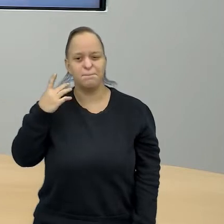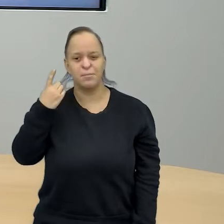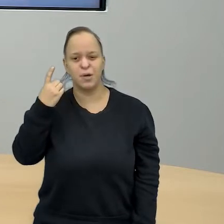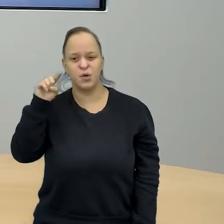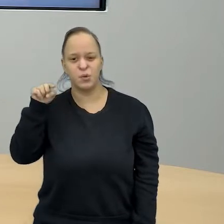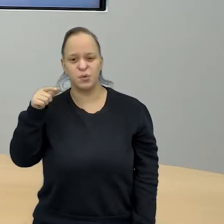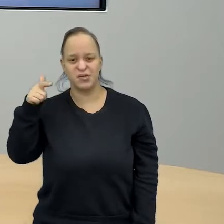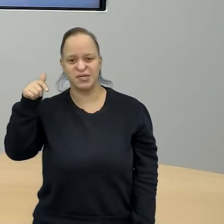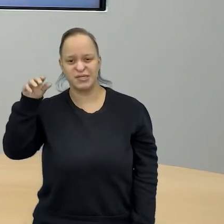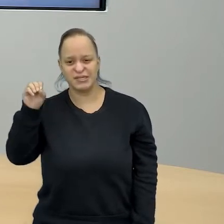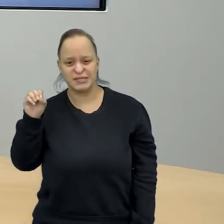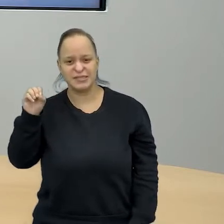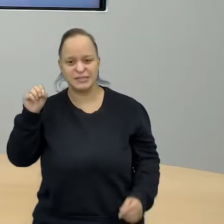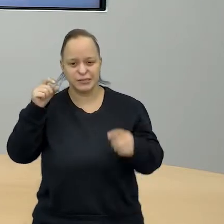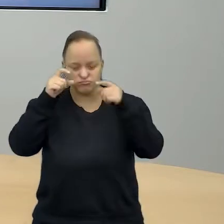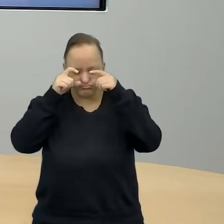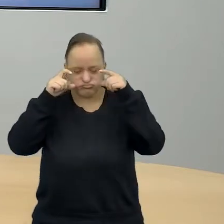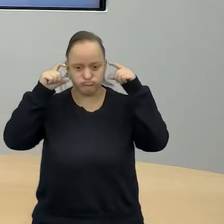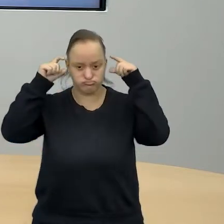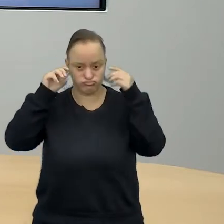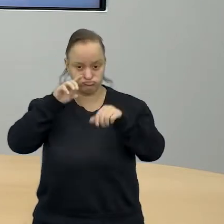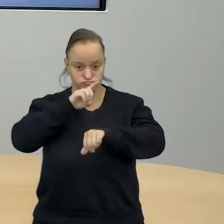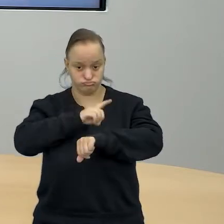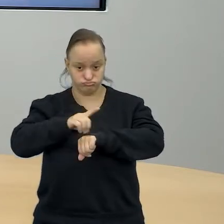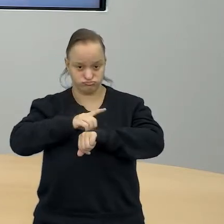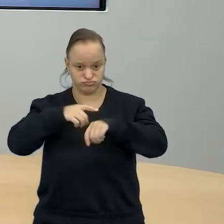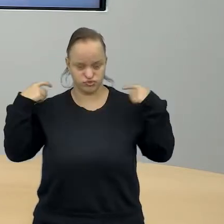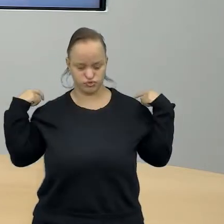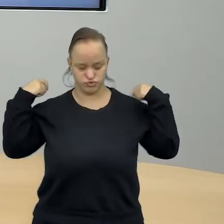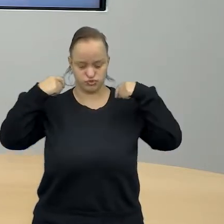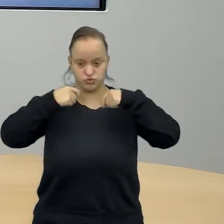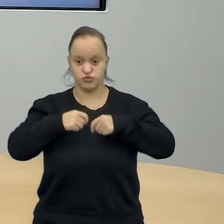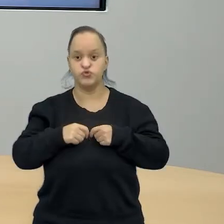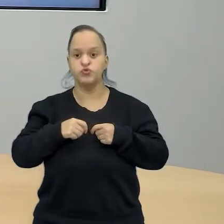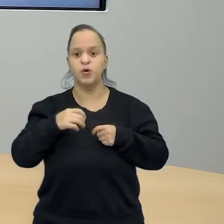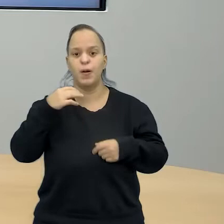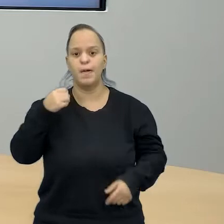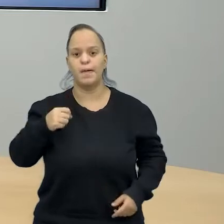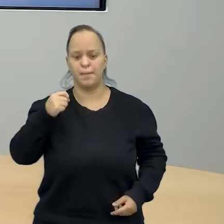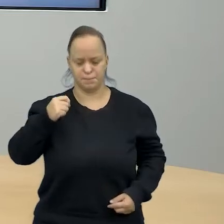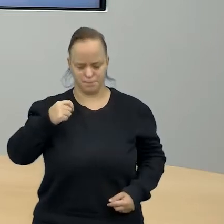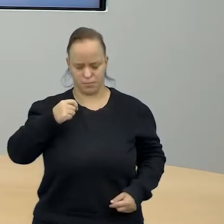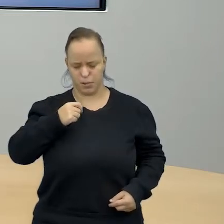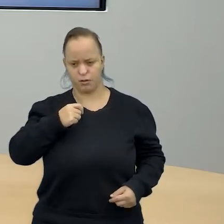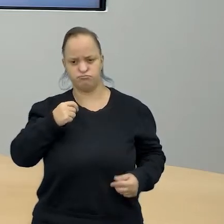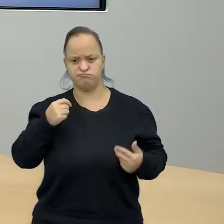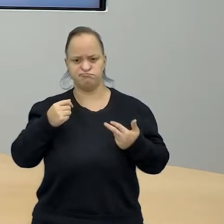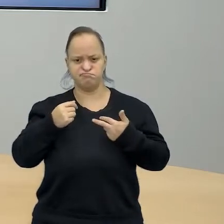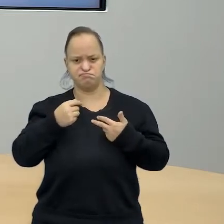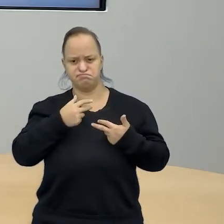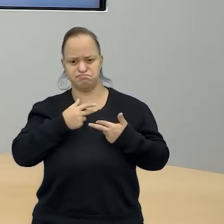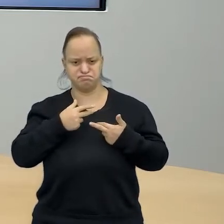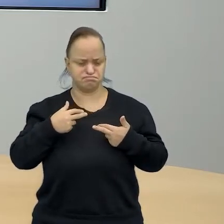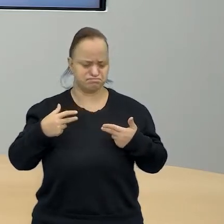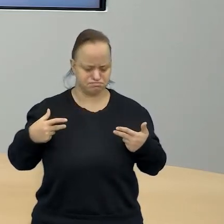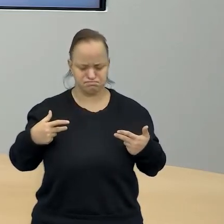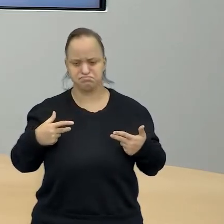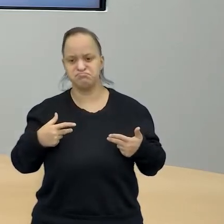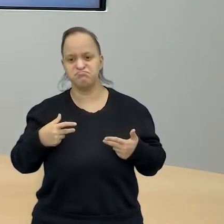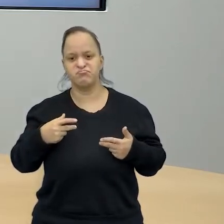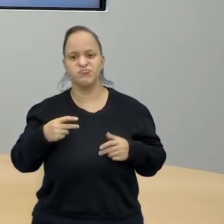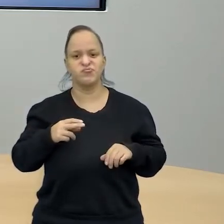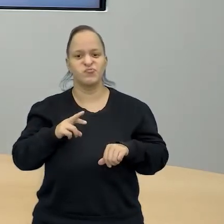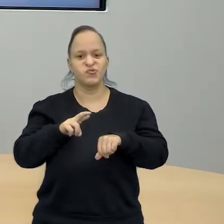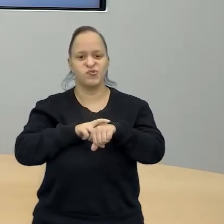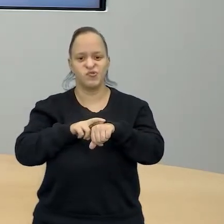armação preta e hoje estou vestindo camiseta branca com detalhes em roxo e amarelo, calça preta